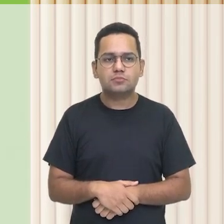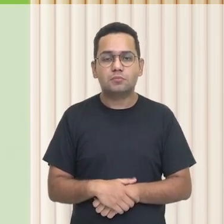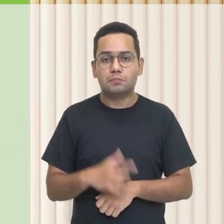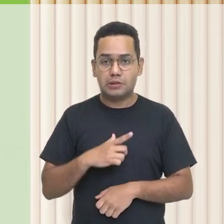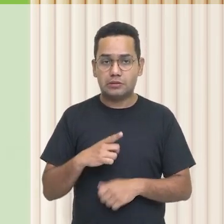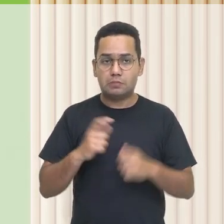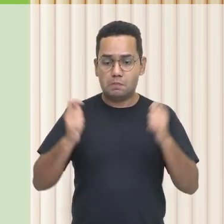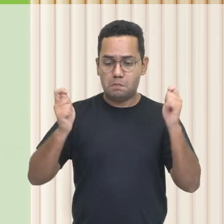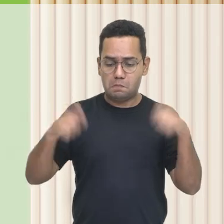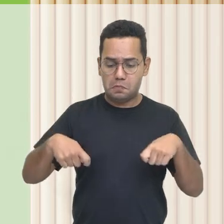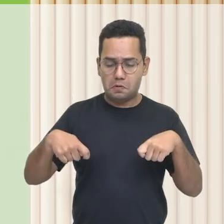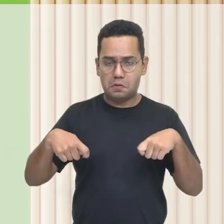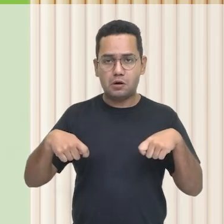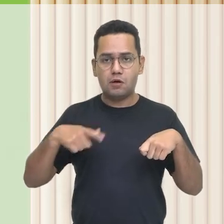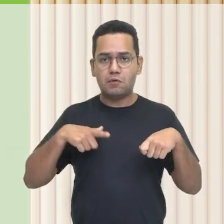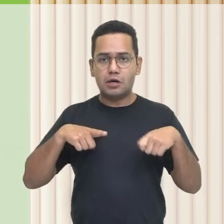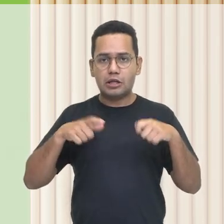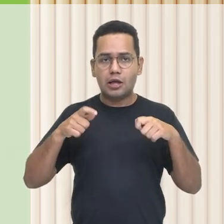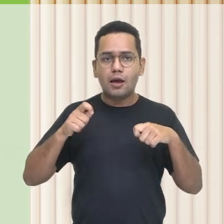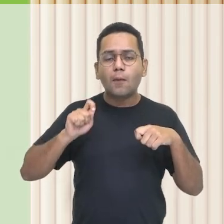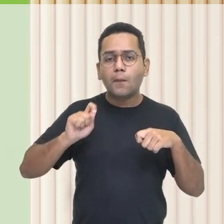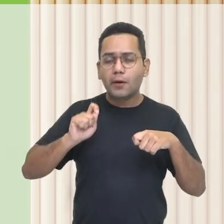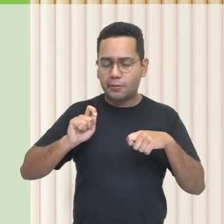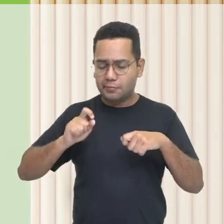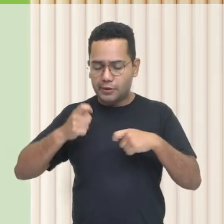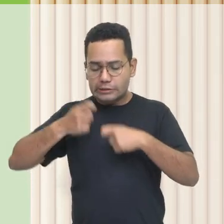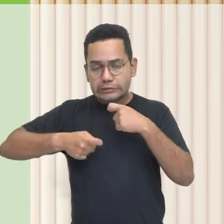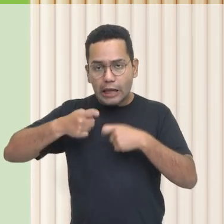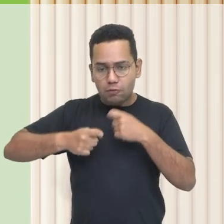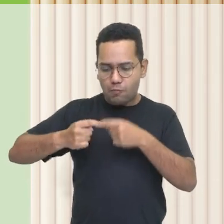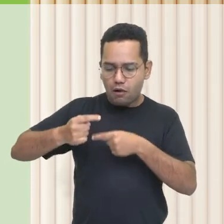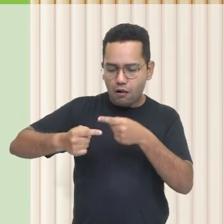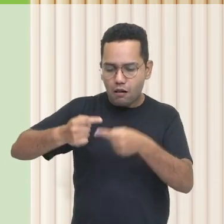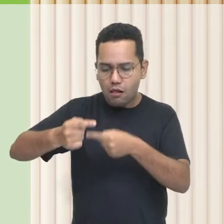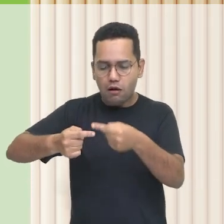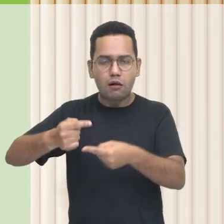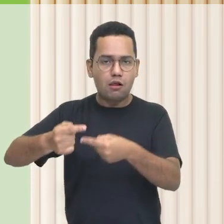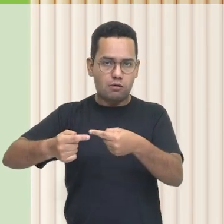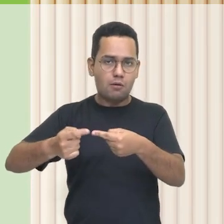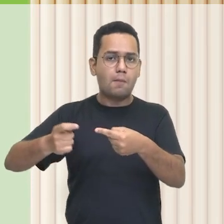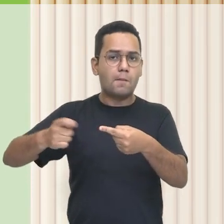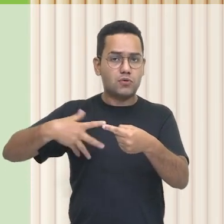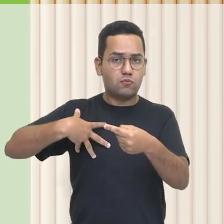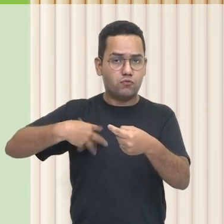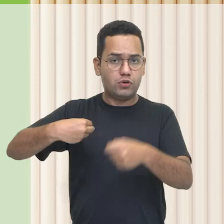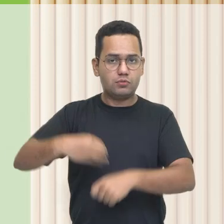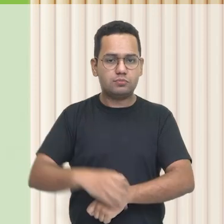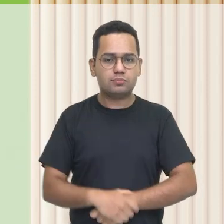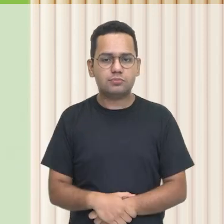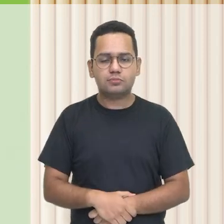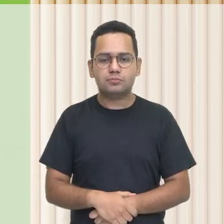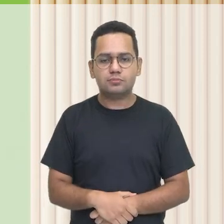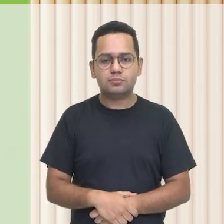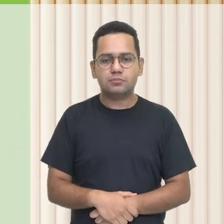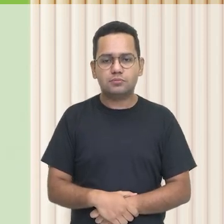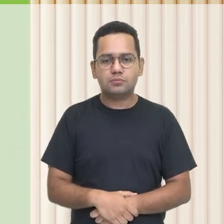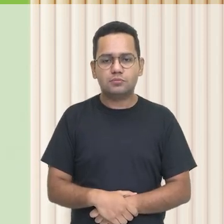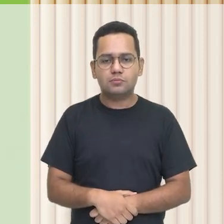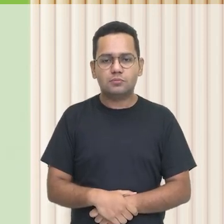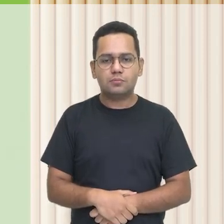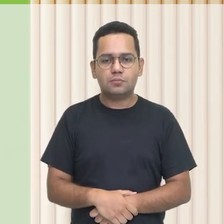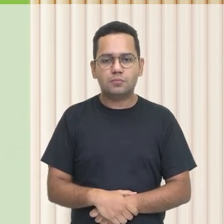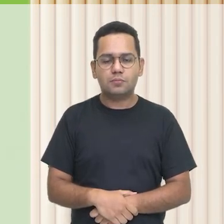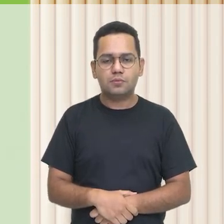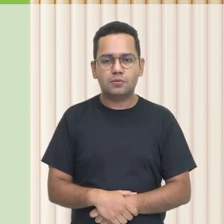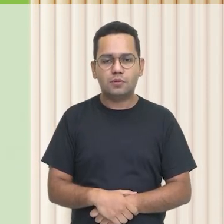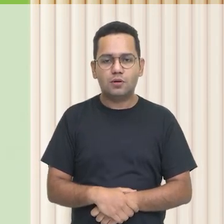si e de se reproduzir gerando descendentes férteis para que eles então possam ser